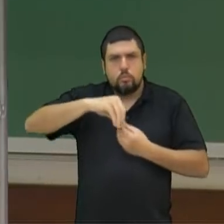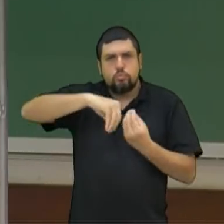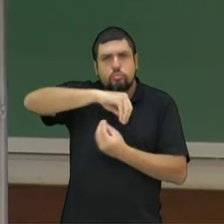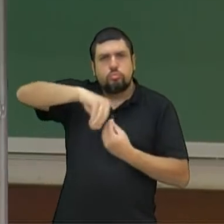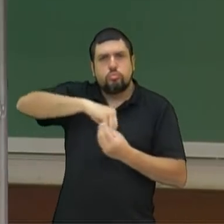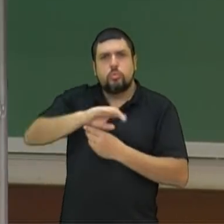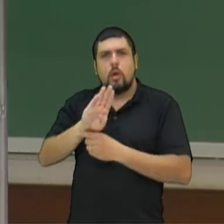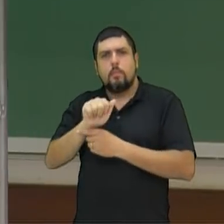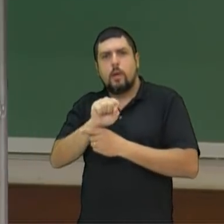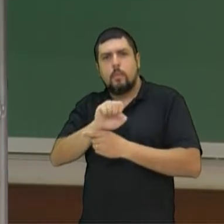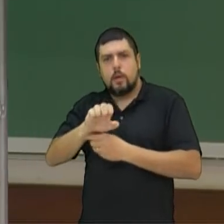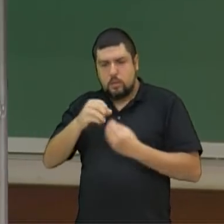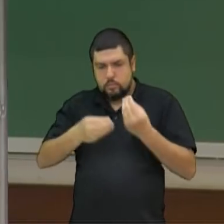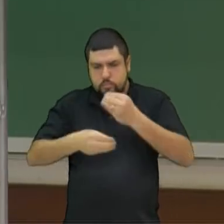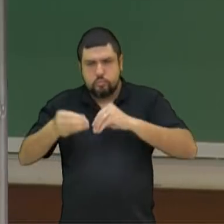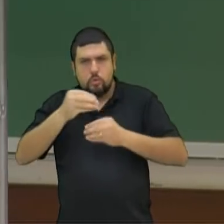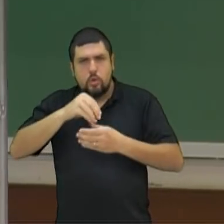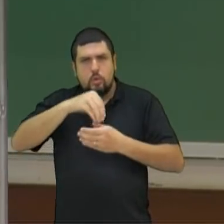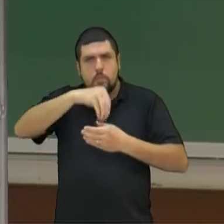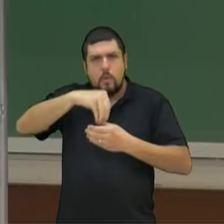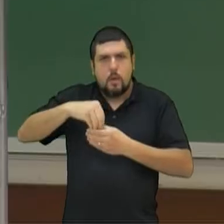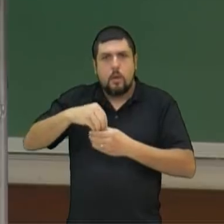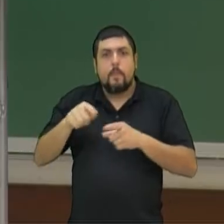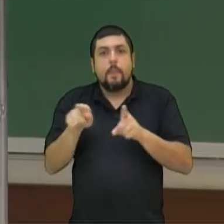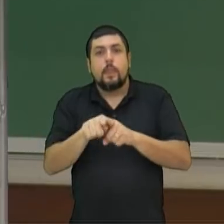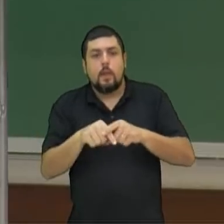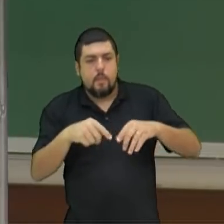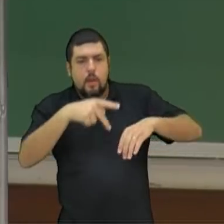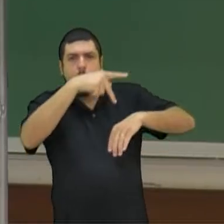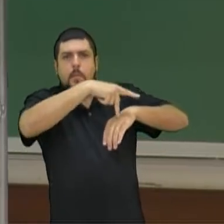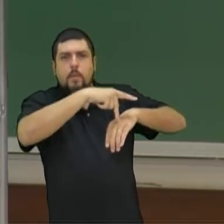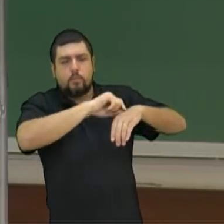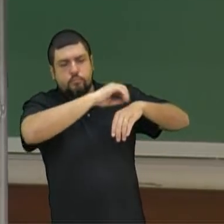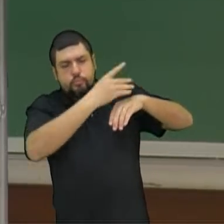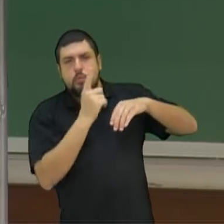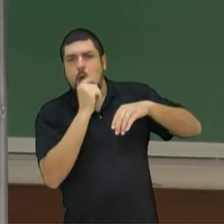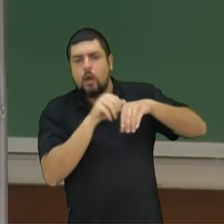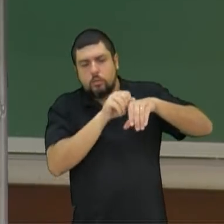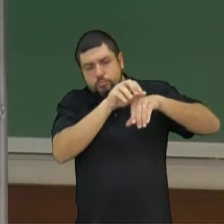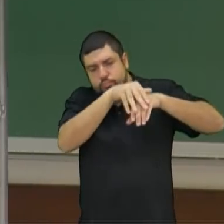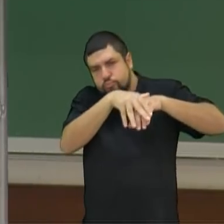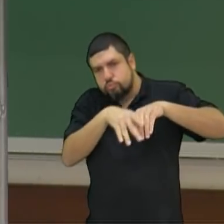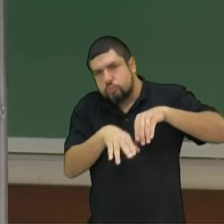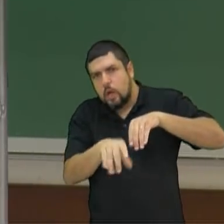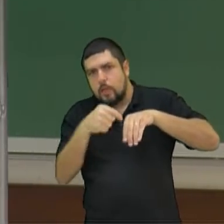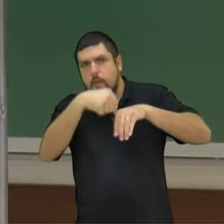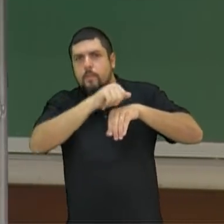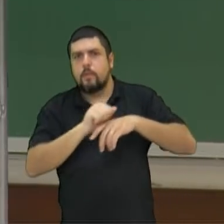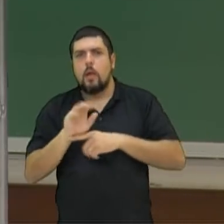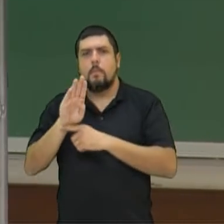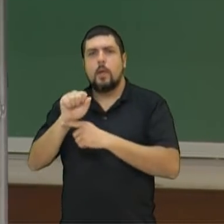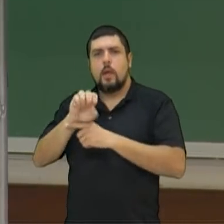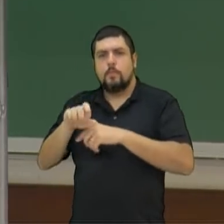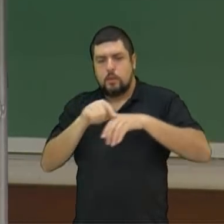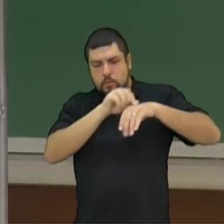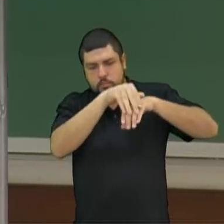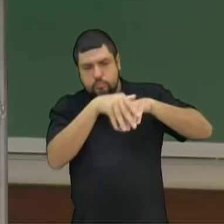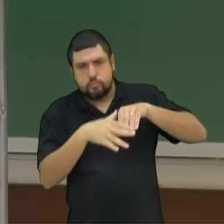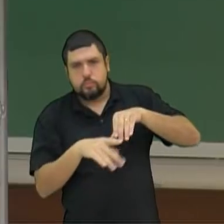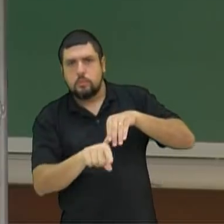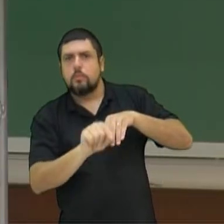os minerais que compõem a rocha onde aquela nascente existe, fornecem muitas bases para essa